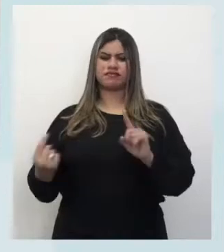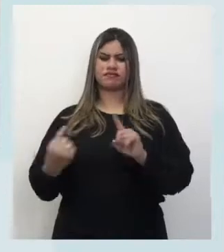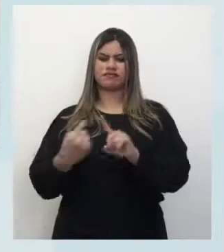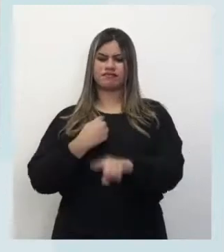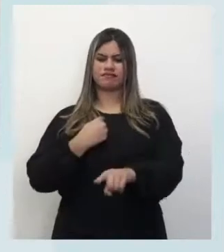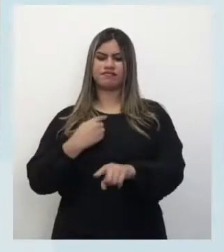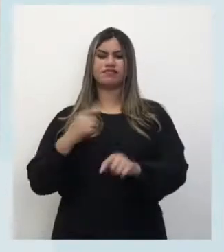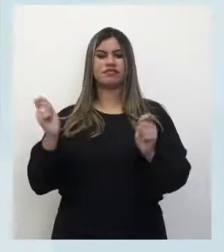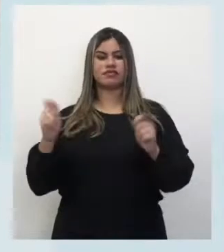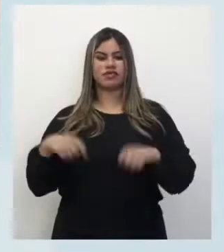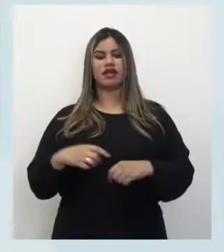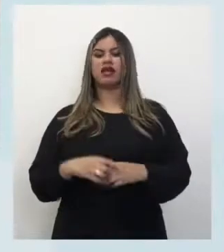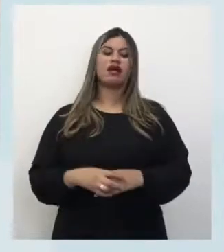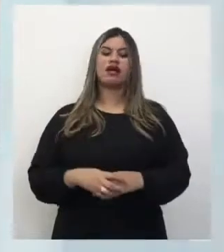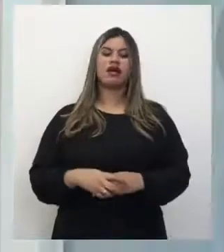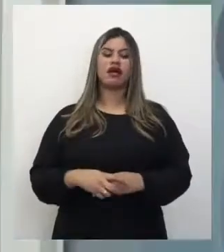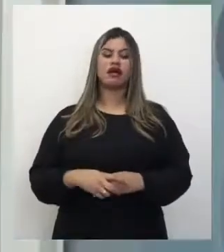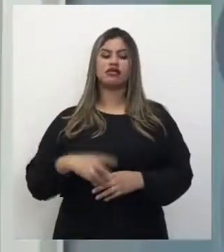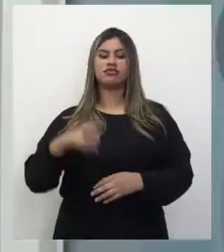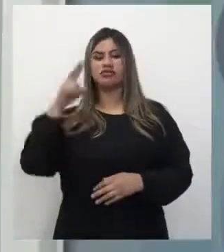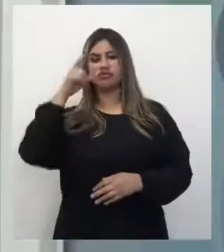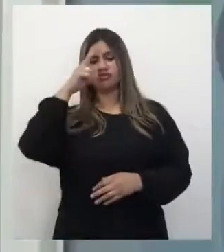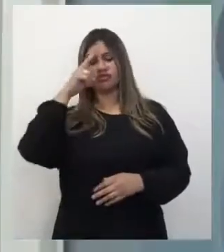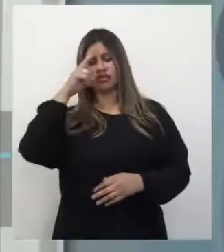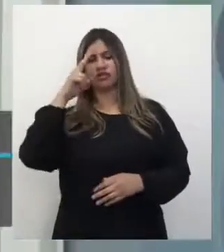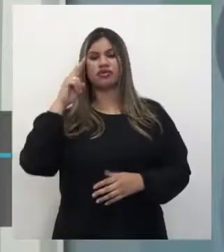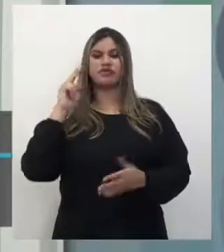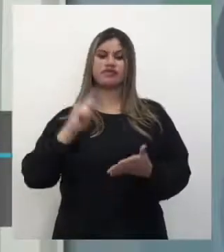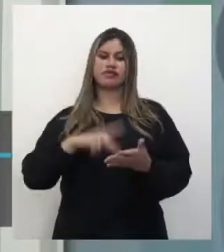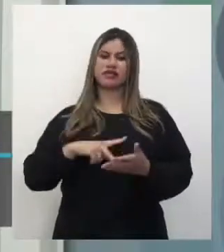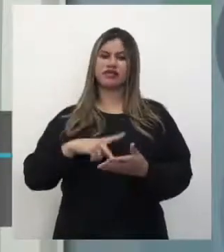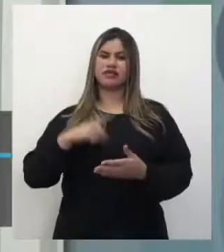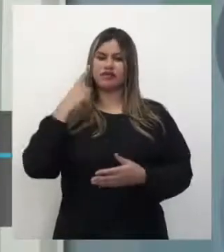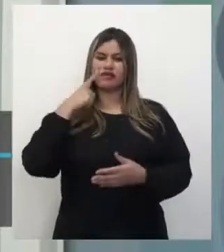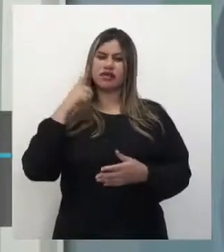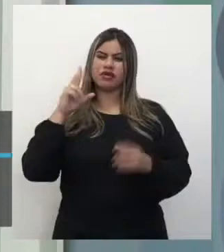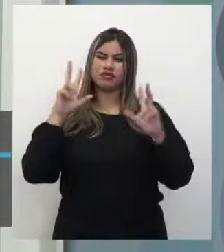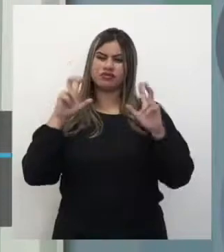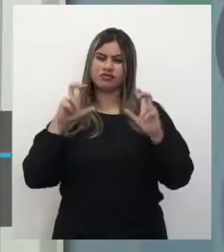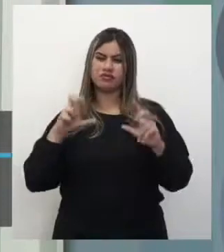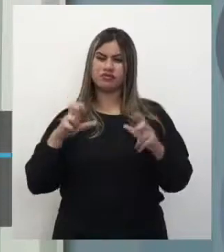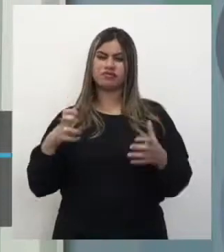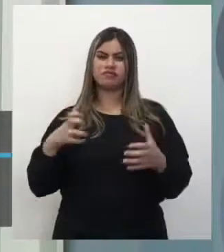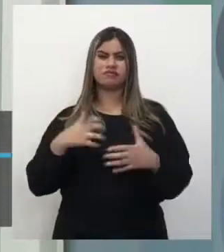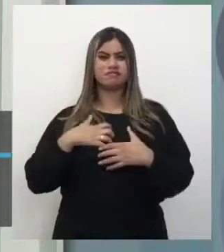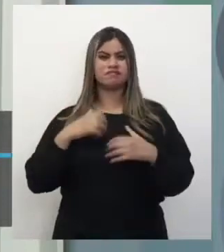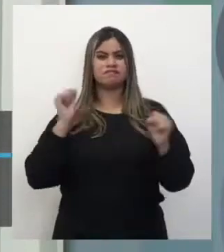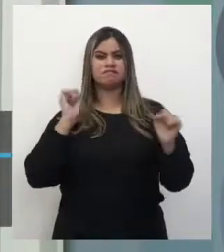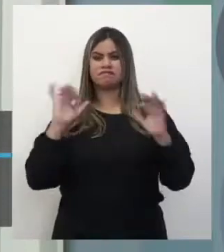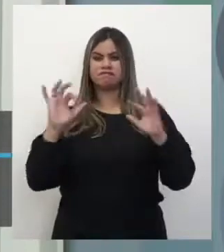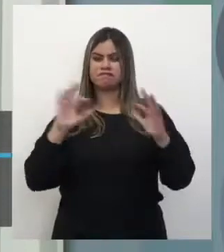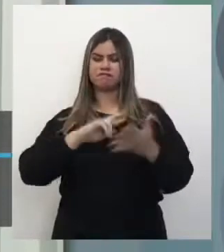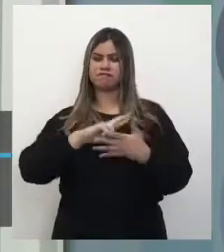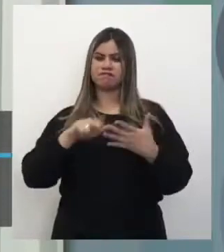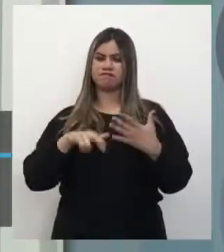e Verdade. Vejam que só os títulos dessa obra já instalam na gente aqui diversas reflexões, né? E sabendo que ele